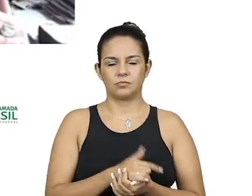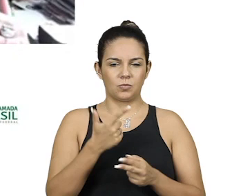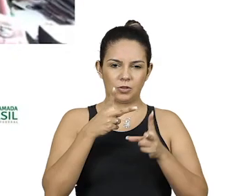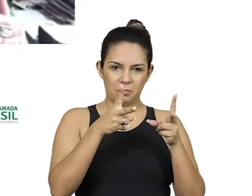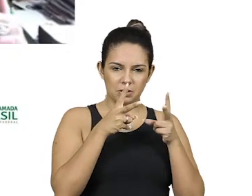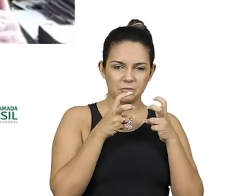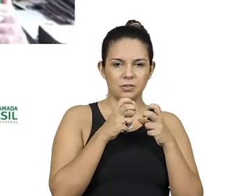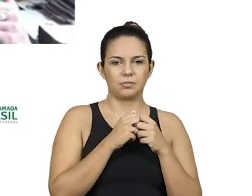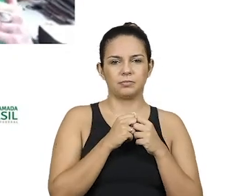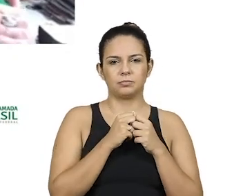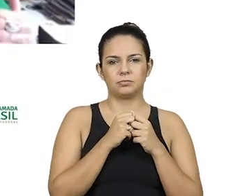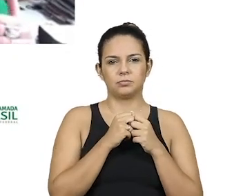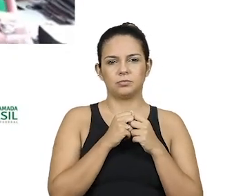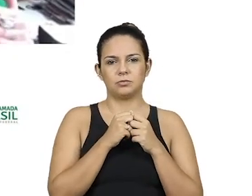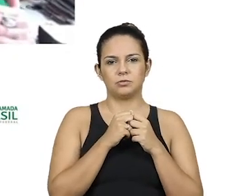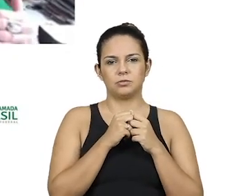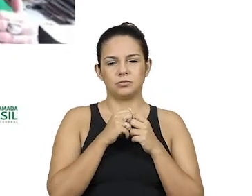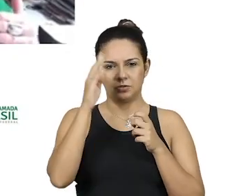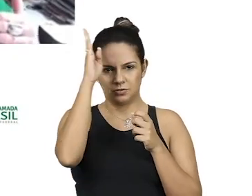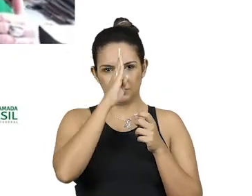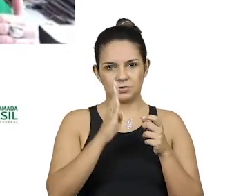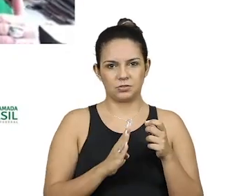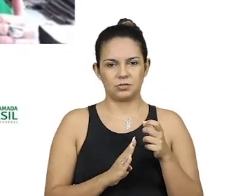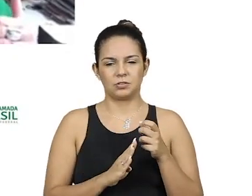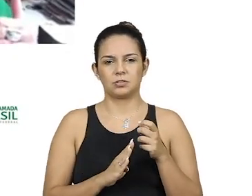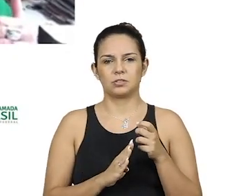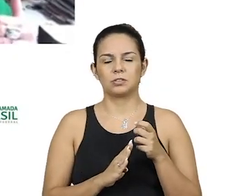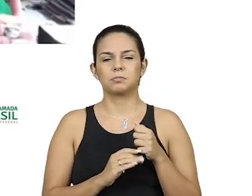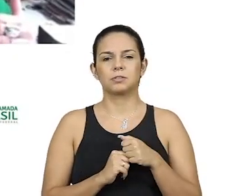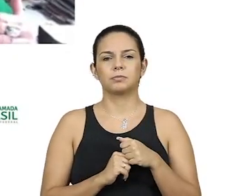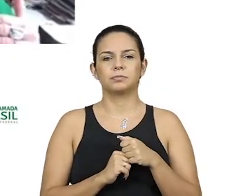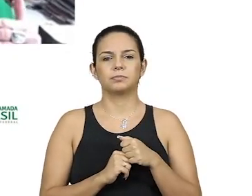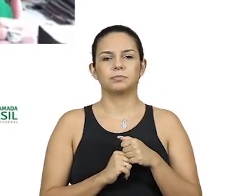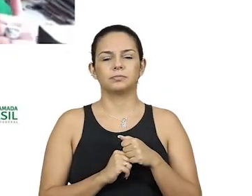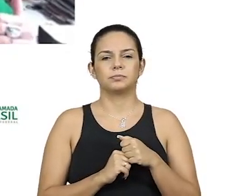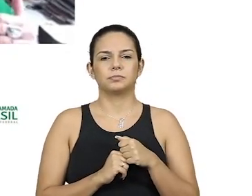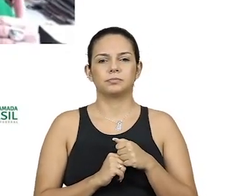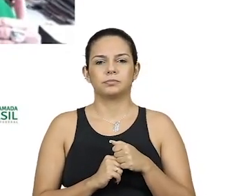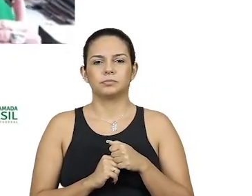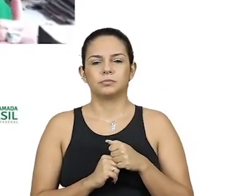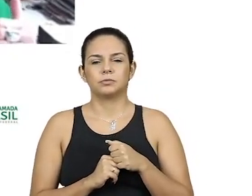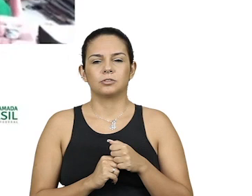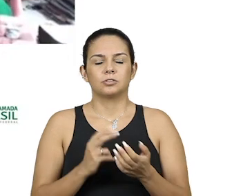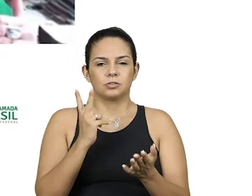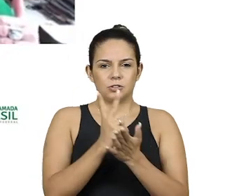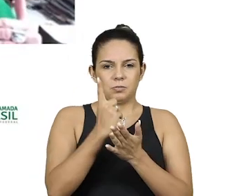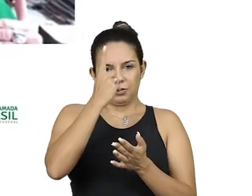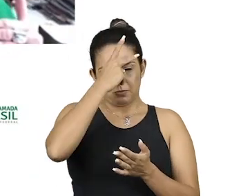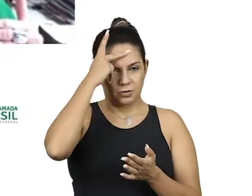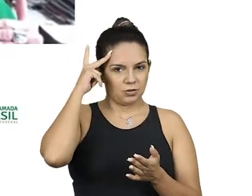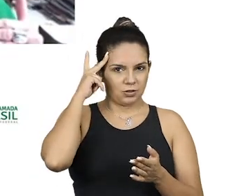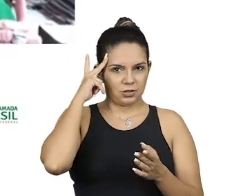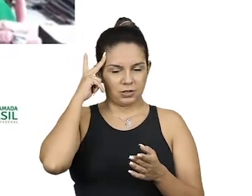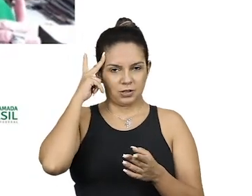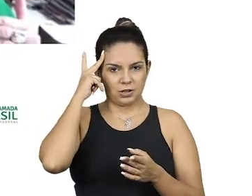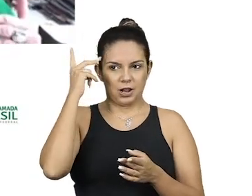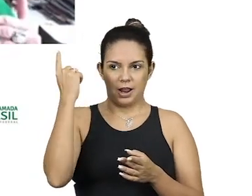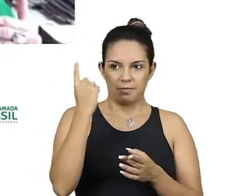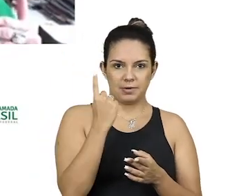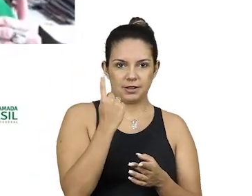perceber, o Brasil introjetaria, que sempre que uma pessoa